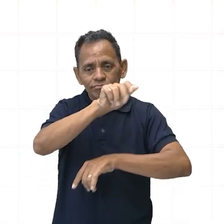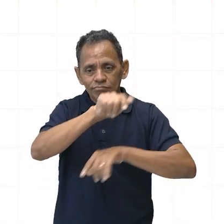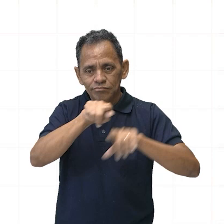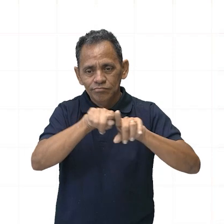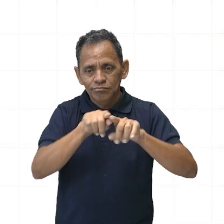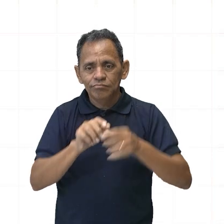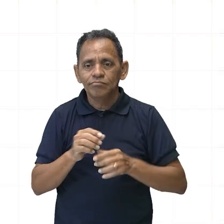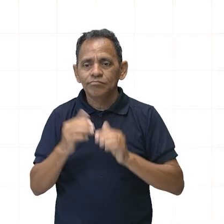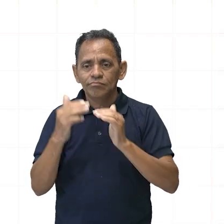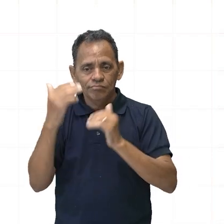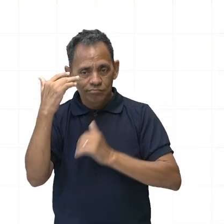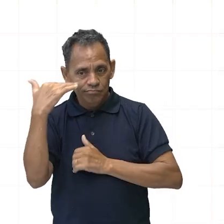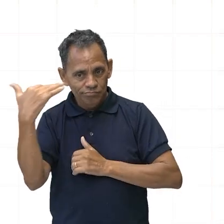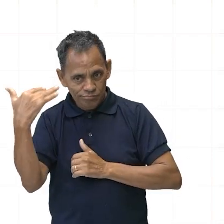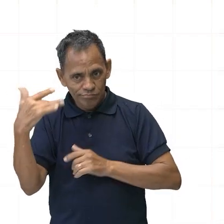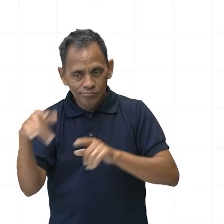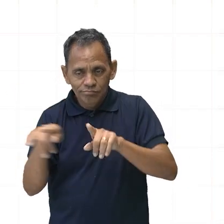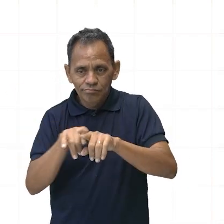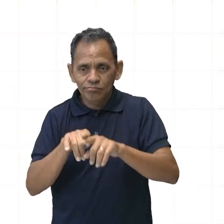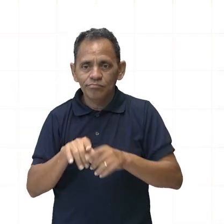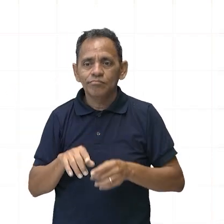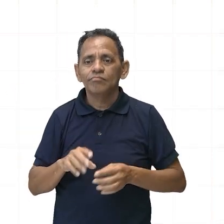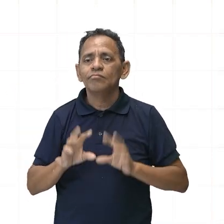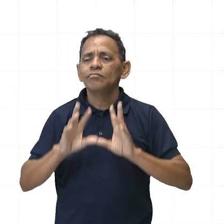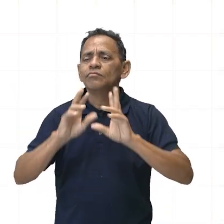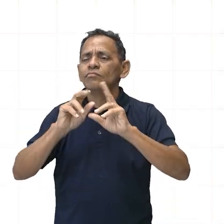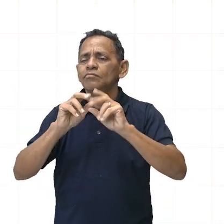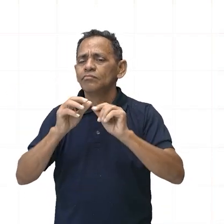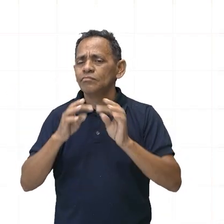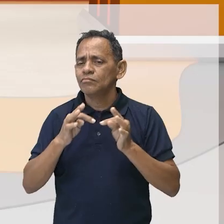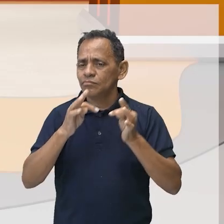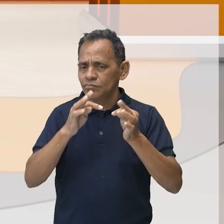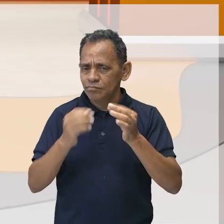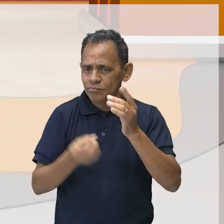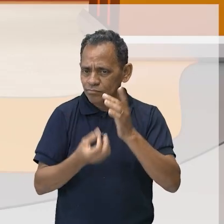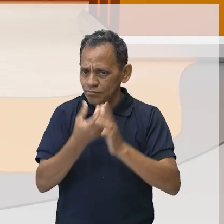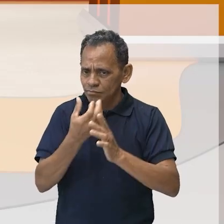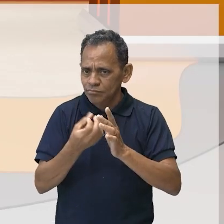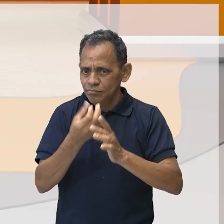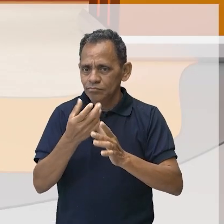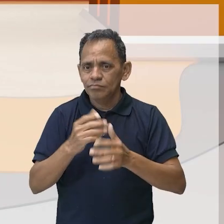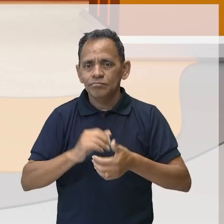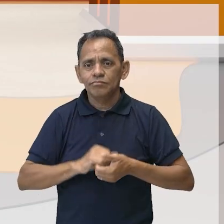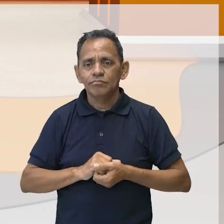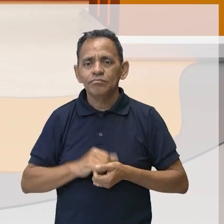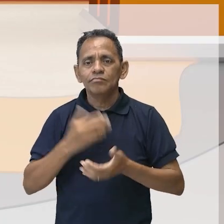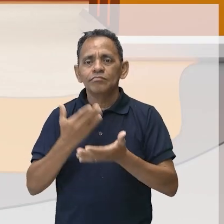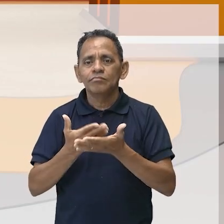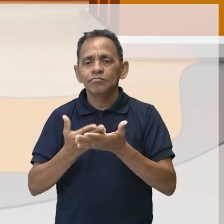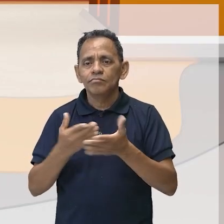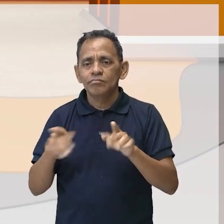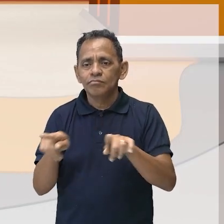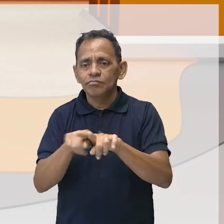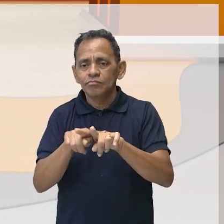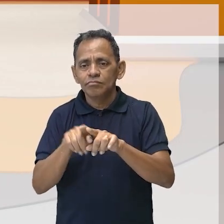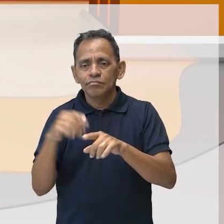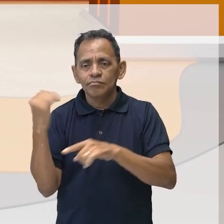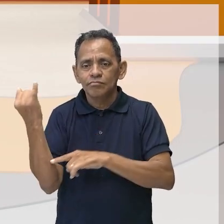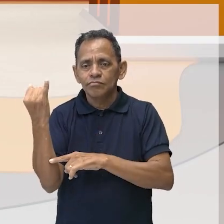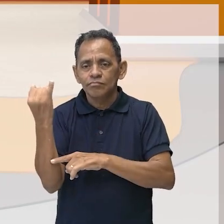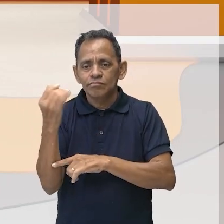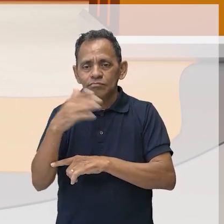com toda essa tecnologia que está surgindo, tá bom, gente? Estamos estudando sobre a importância da